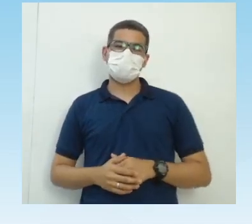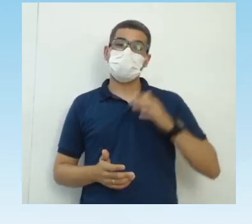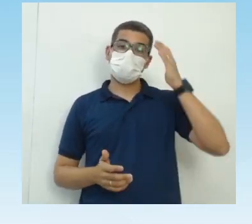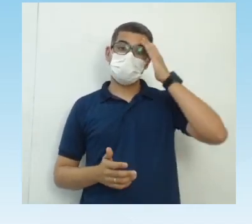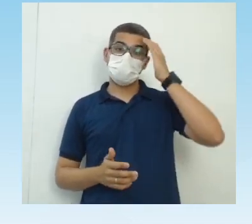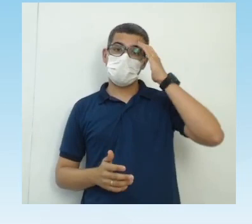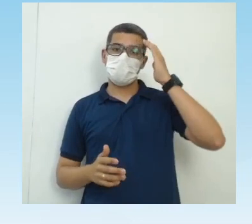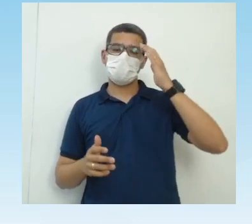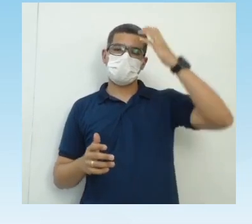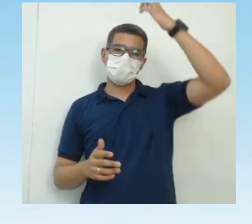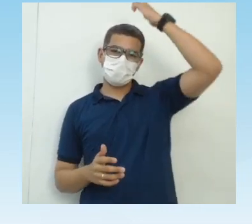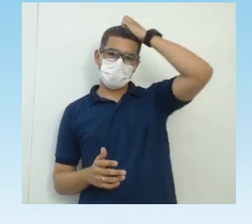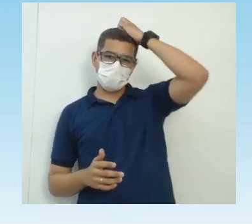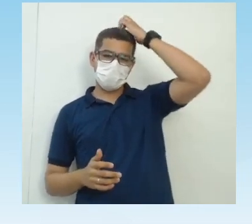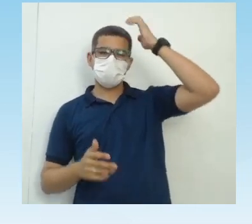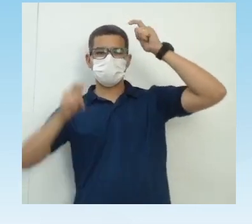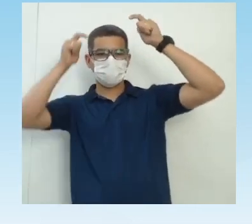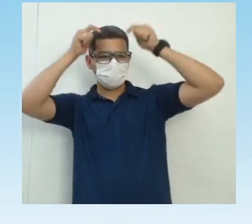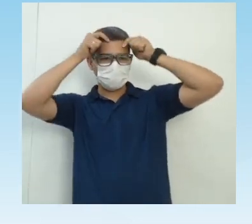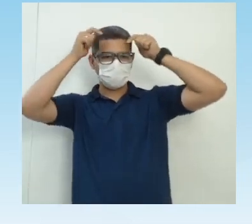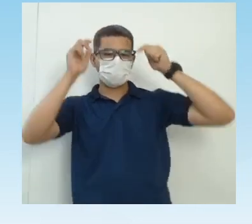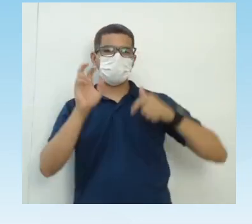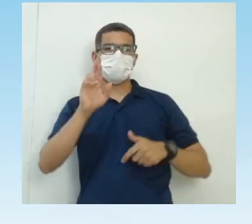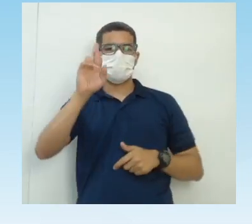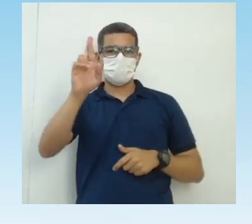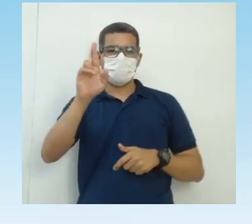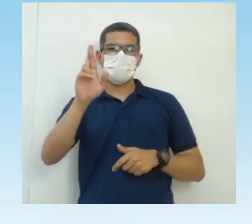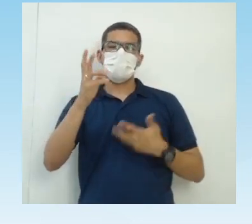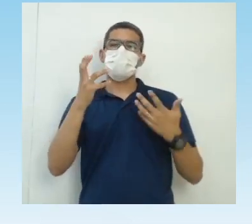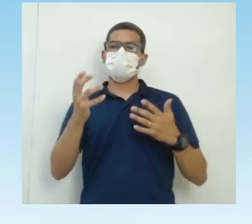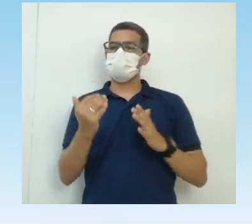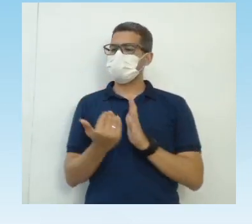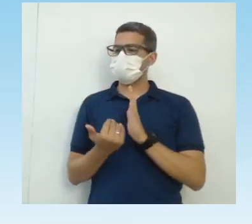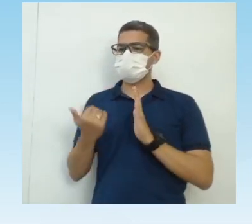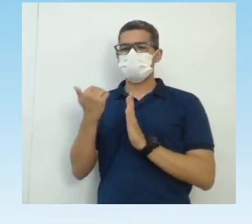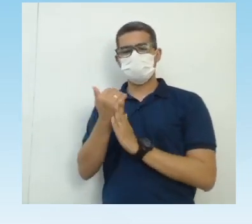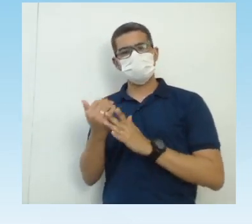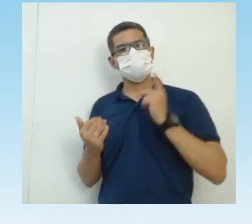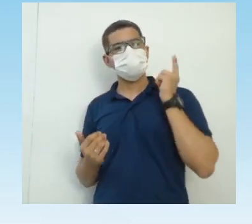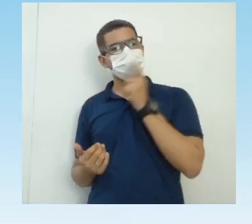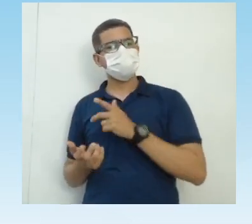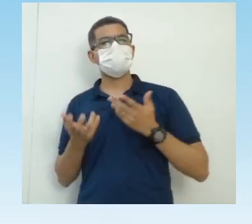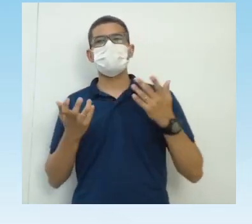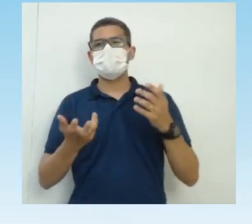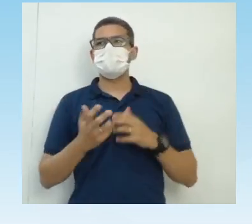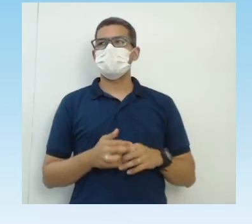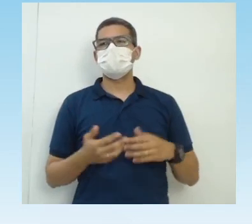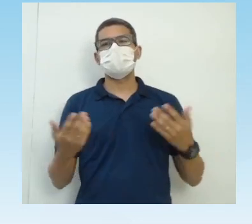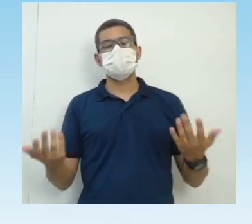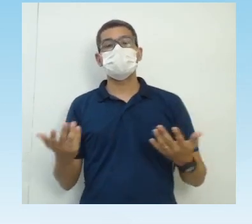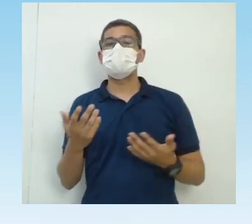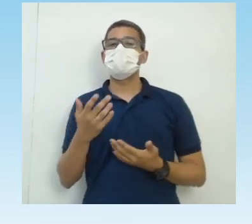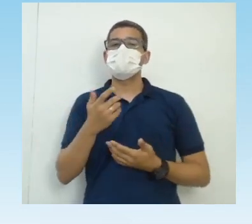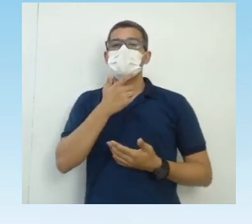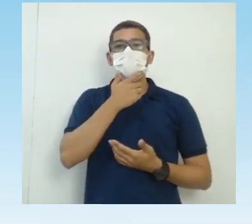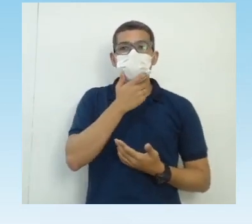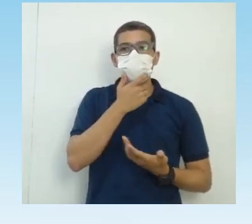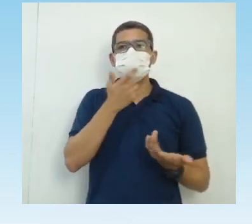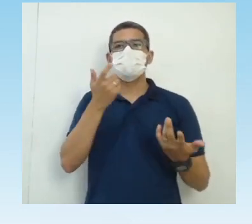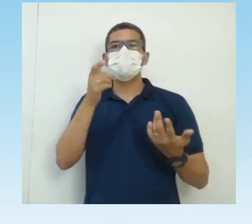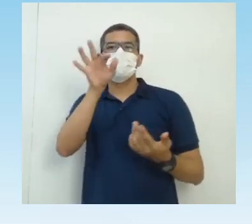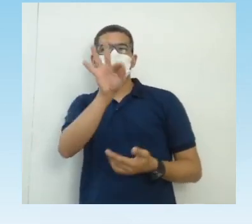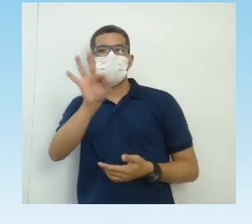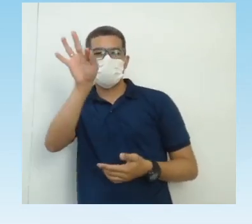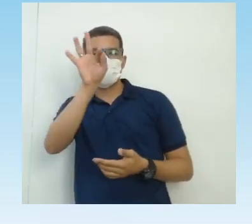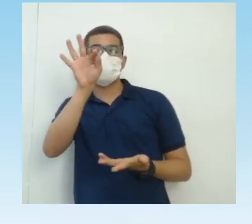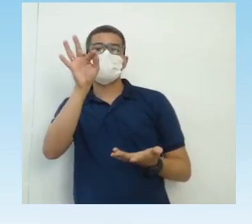o império, para ter império, você tem que ter posses, você tem que ter terra. Então a Inglaterra e a França saiu na frente.